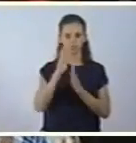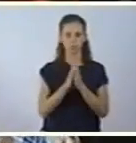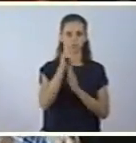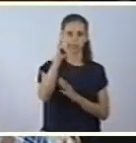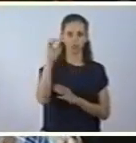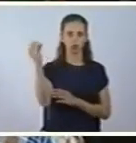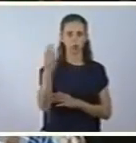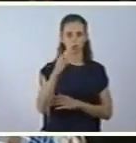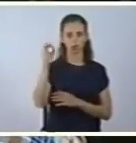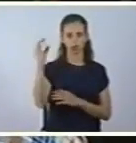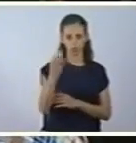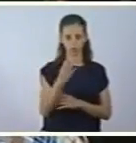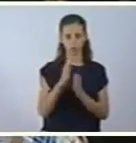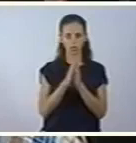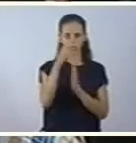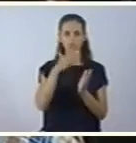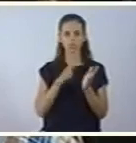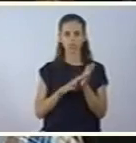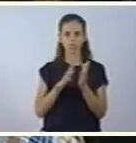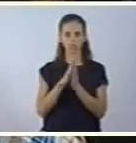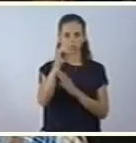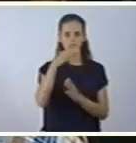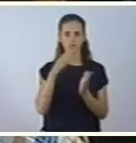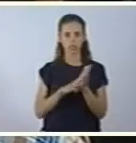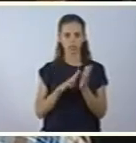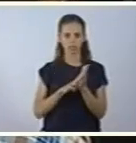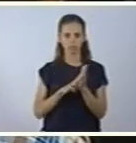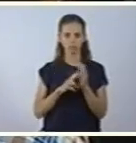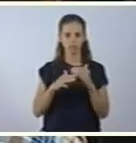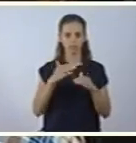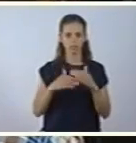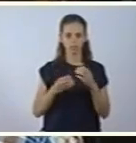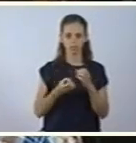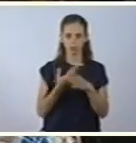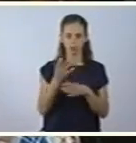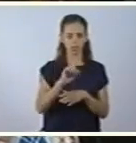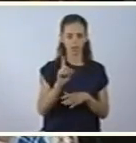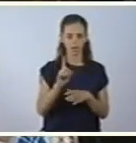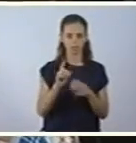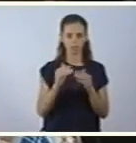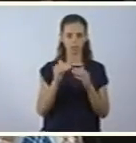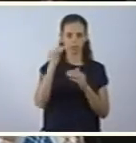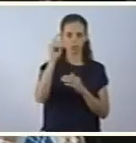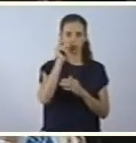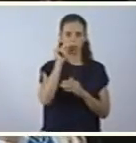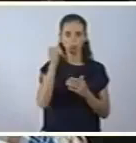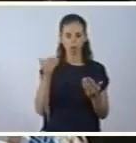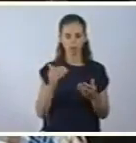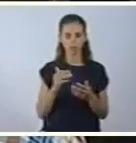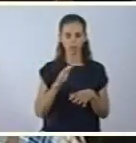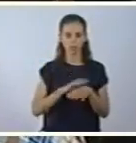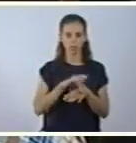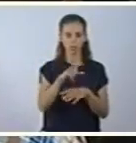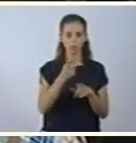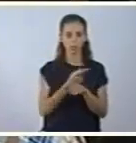Deus de Deus, luz da luz, Deus verdadeiro de Deus verdadeiro, gerado, não criado, consubstancial ao